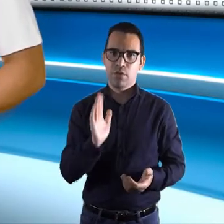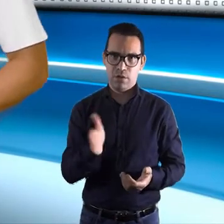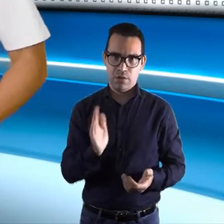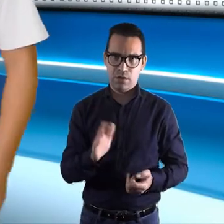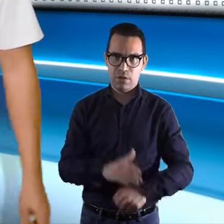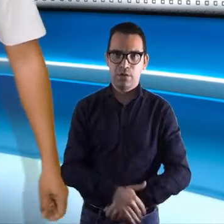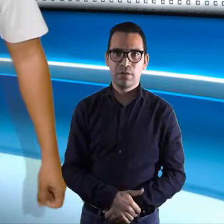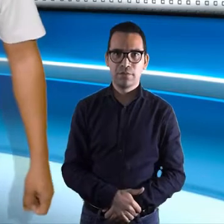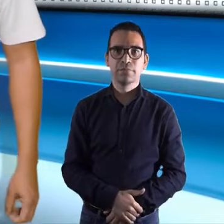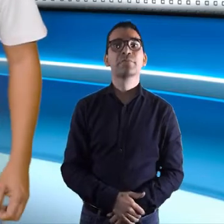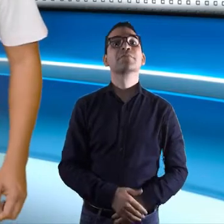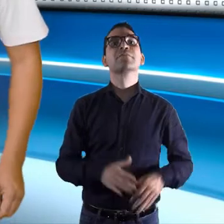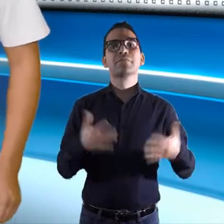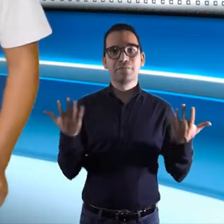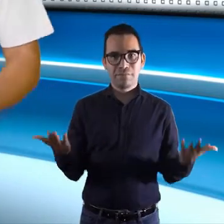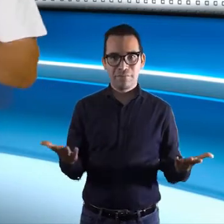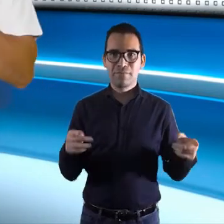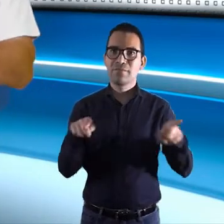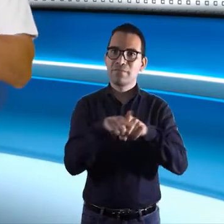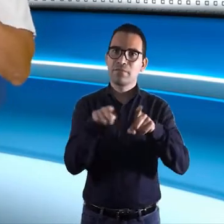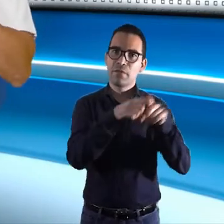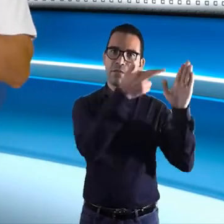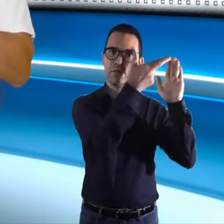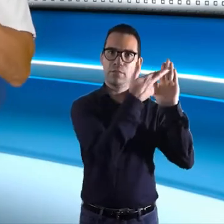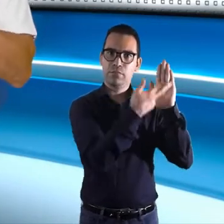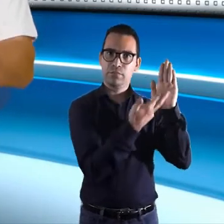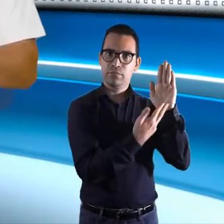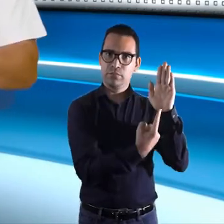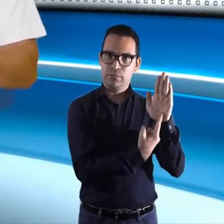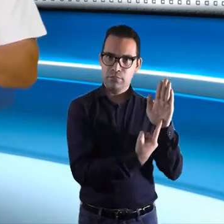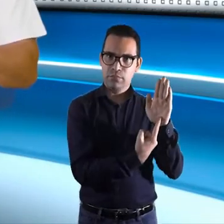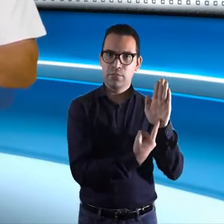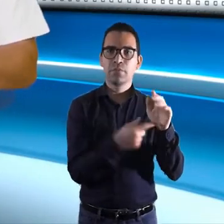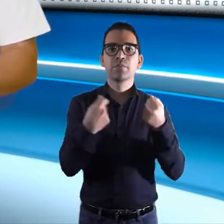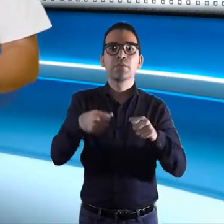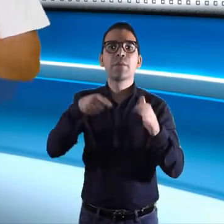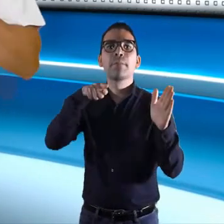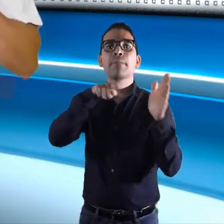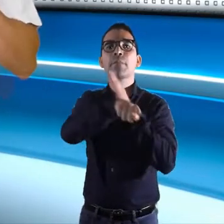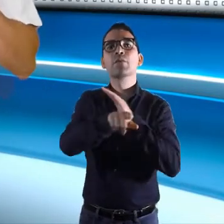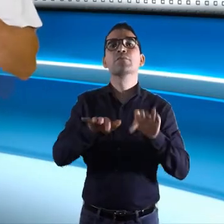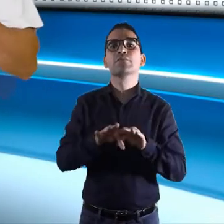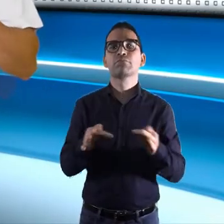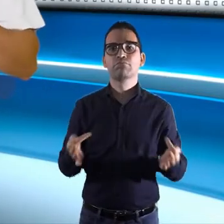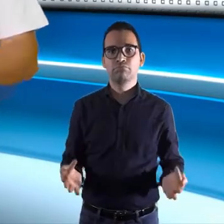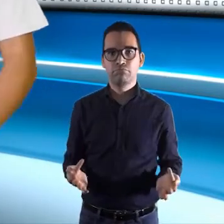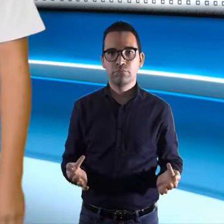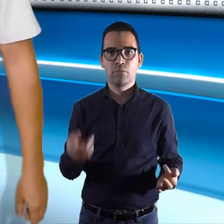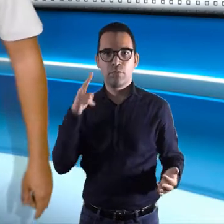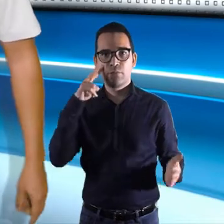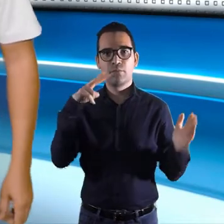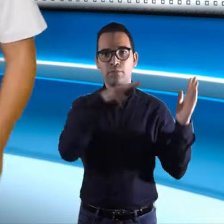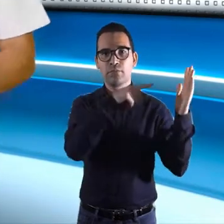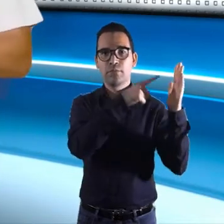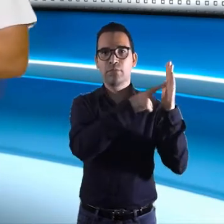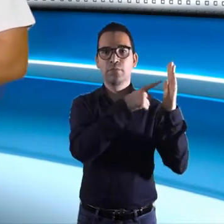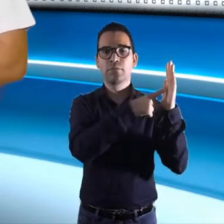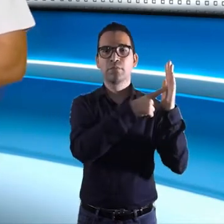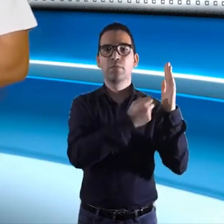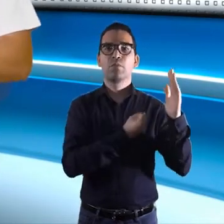trabalhar as regras de sinais, basta uma simples pergunta. Você olha os valores que estão